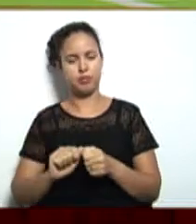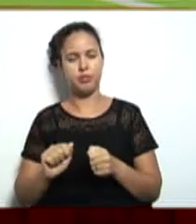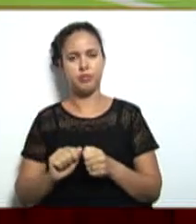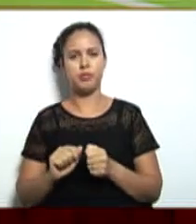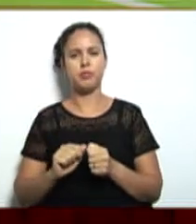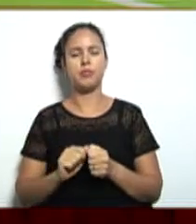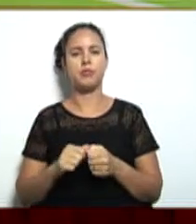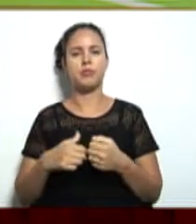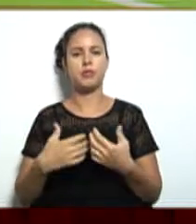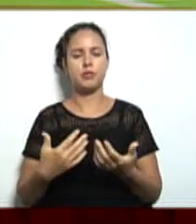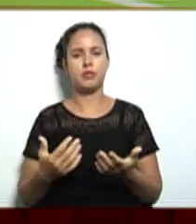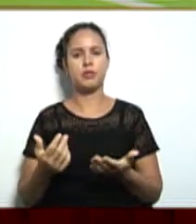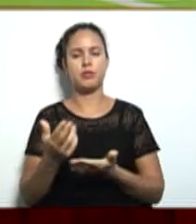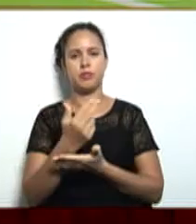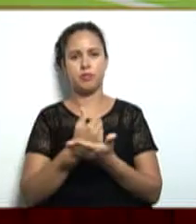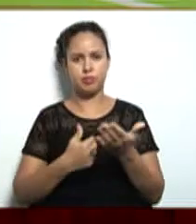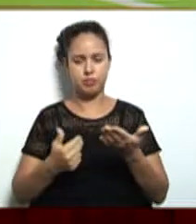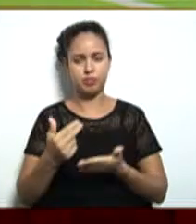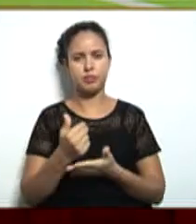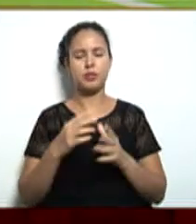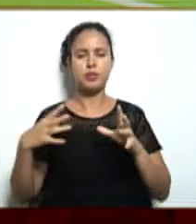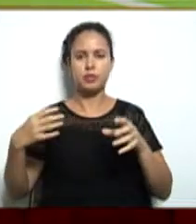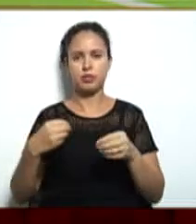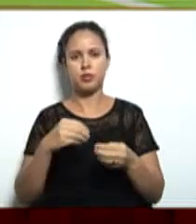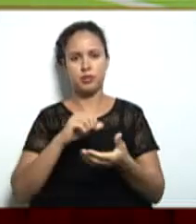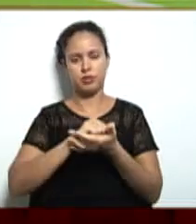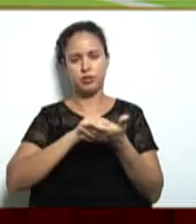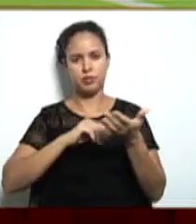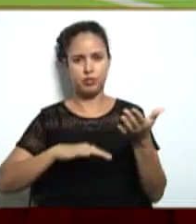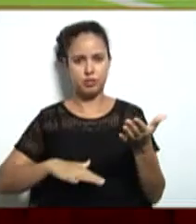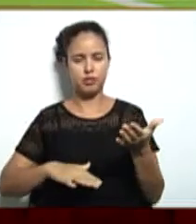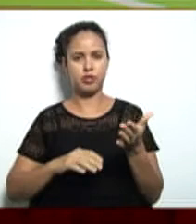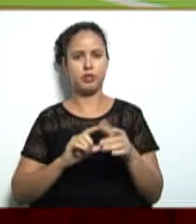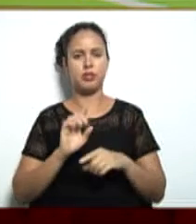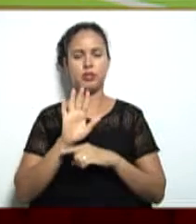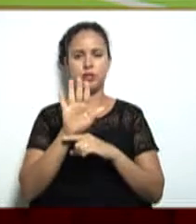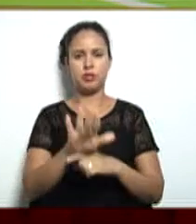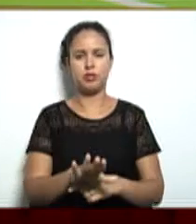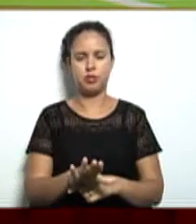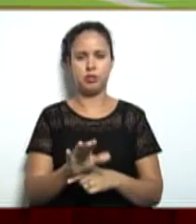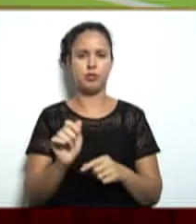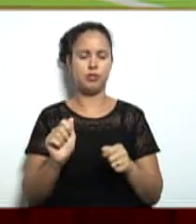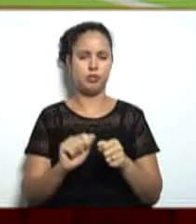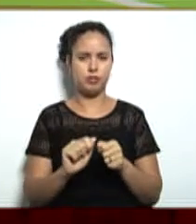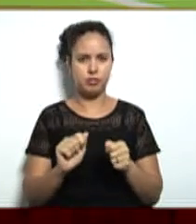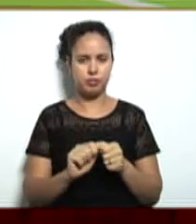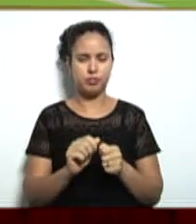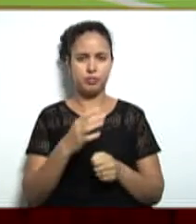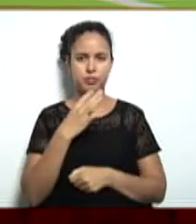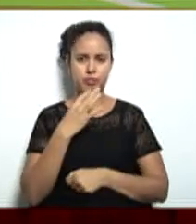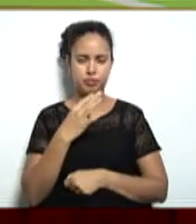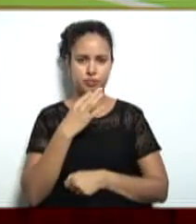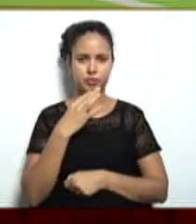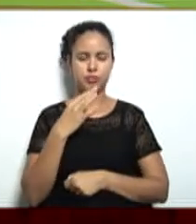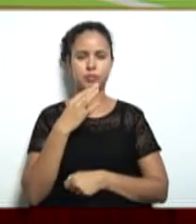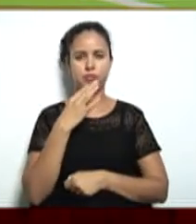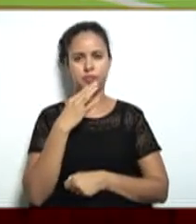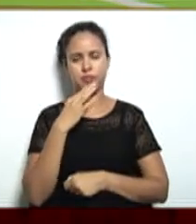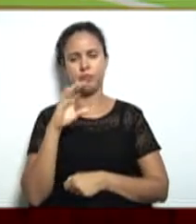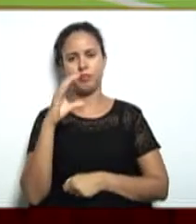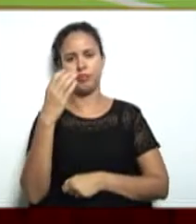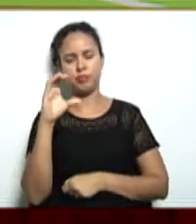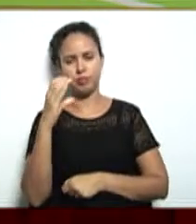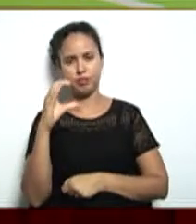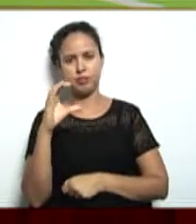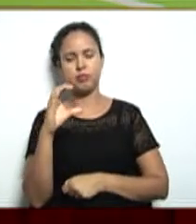as produções artísticas. Então, todas essas atividades, elas contribuem para a sua construção, né, do conhecimento e do conhecimento científico. O